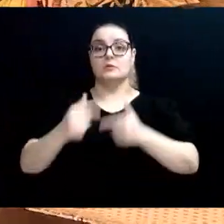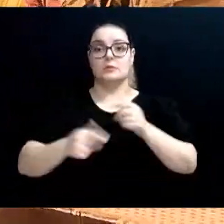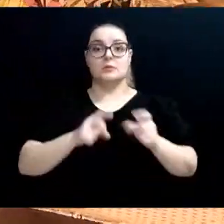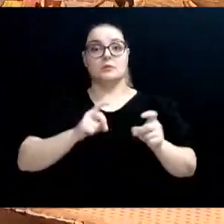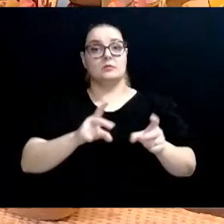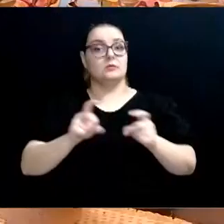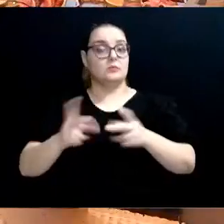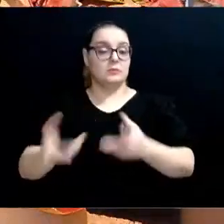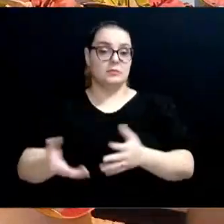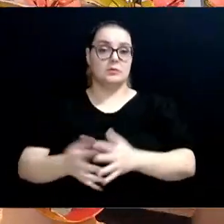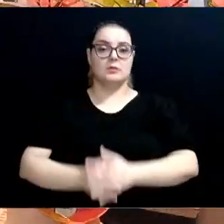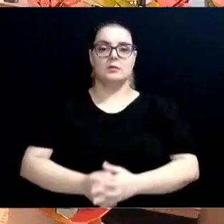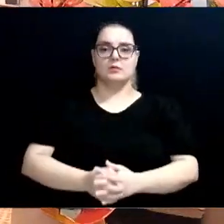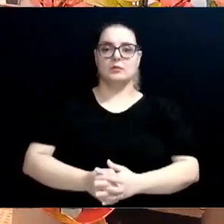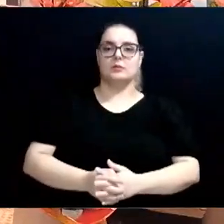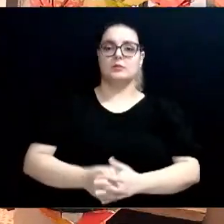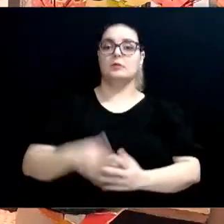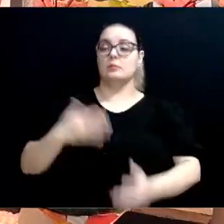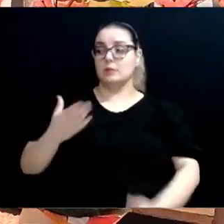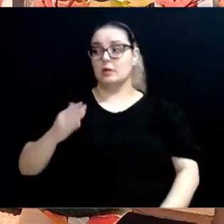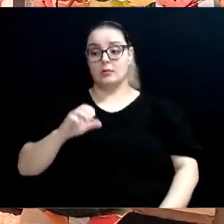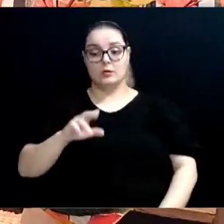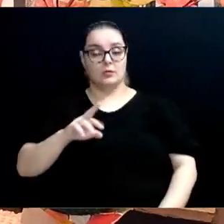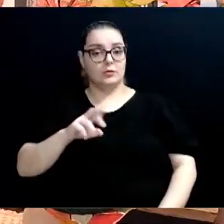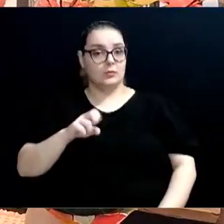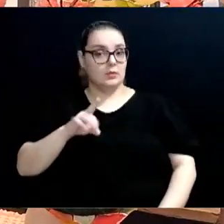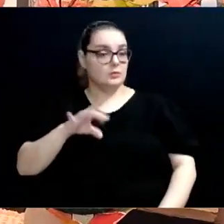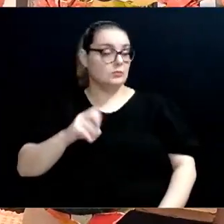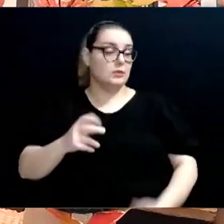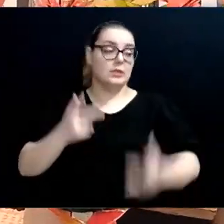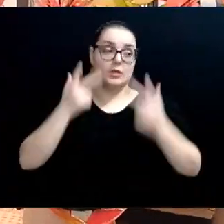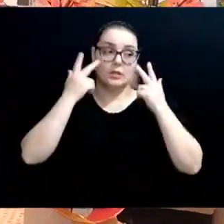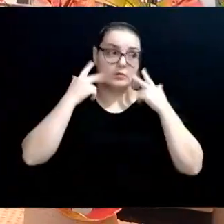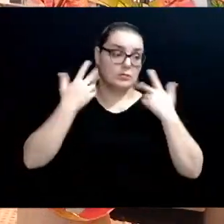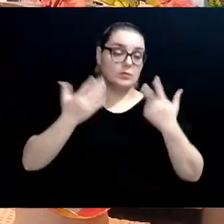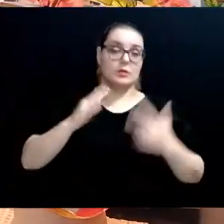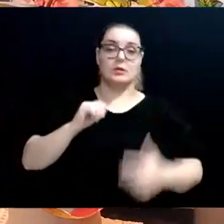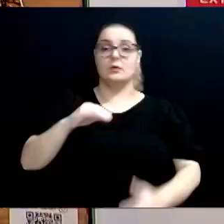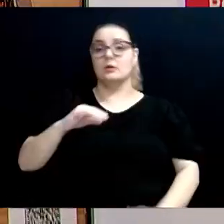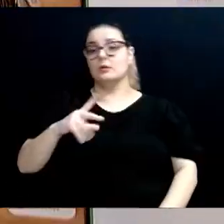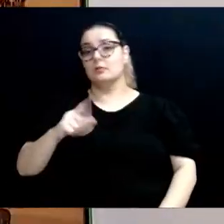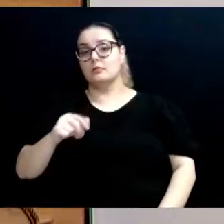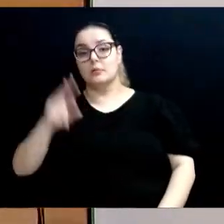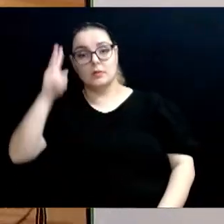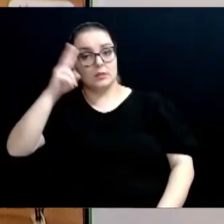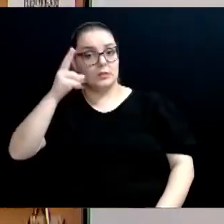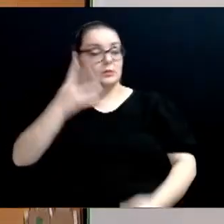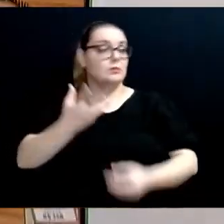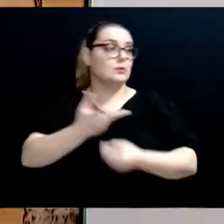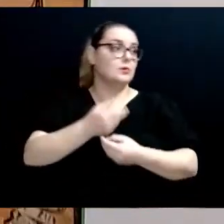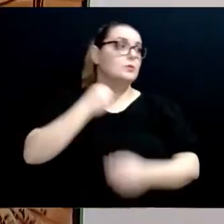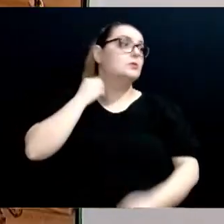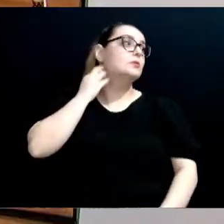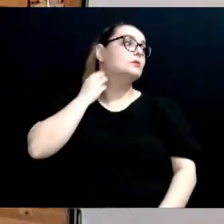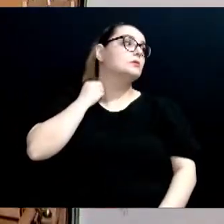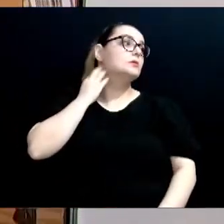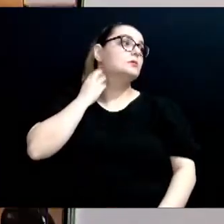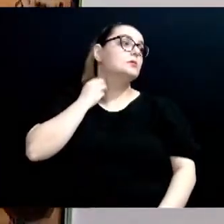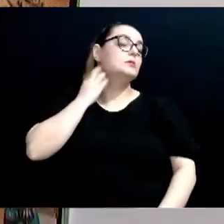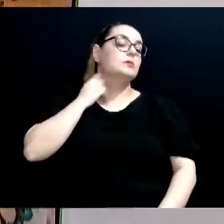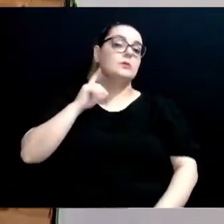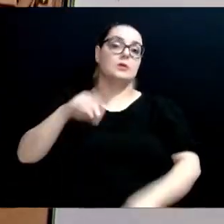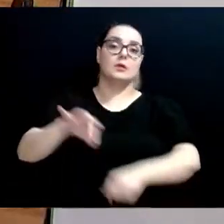com a Camila, que é a mais velha, com a Lucila também. Lucila sempre trabalhou com vendas, então para ela a curadoria é algo